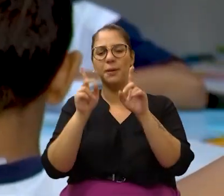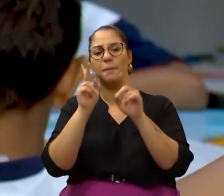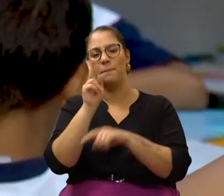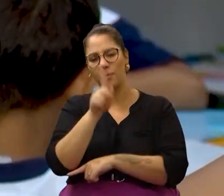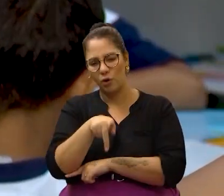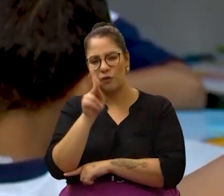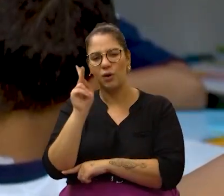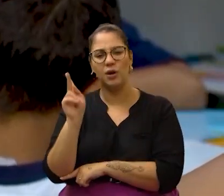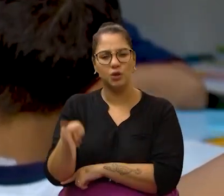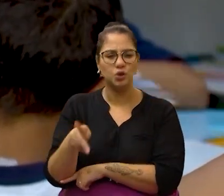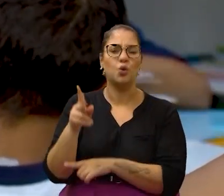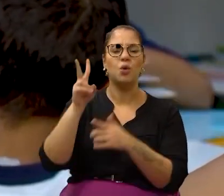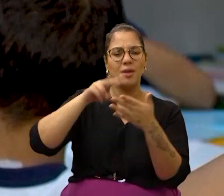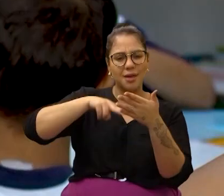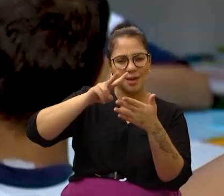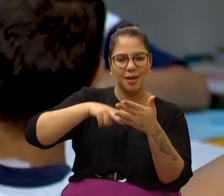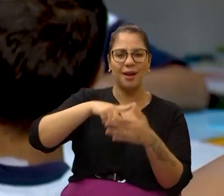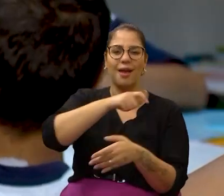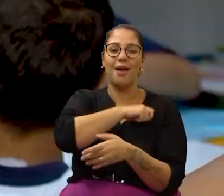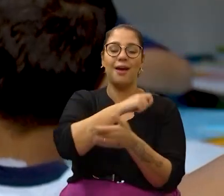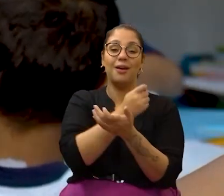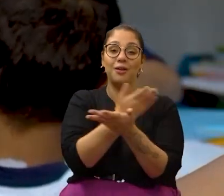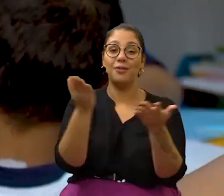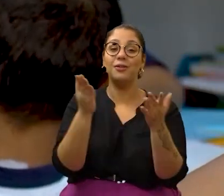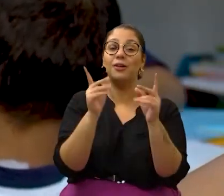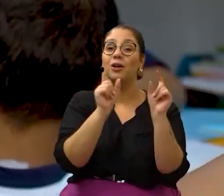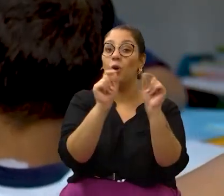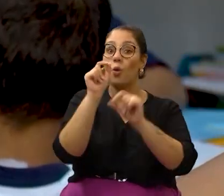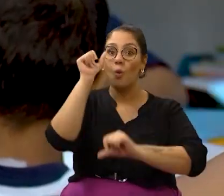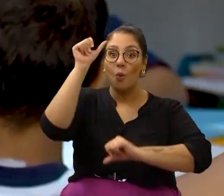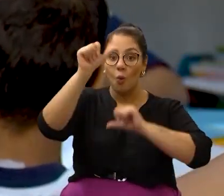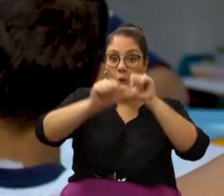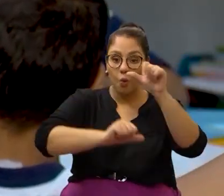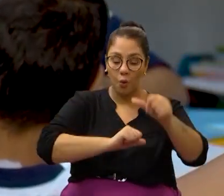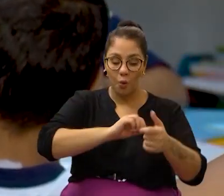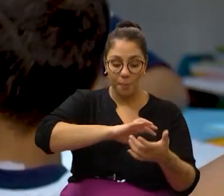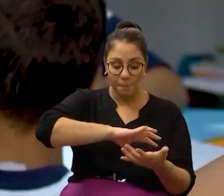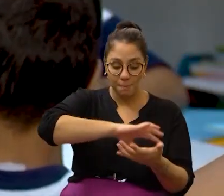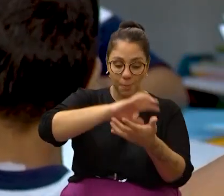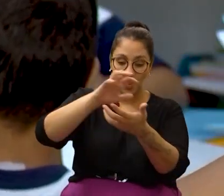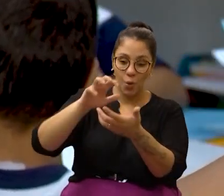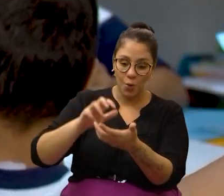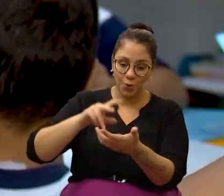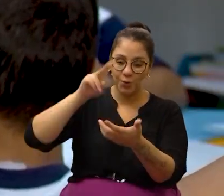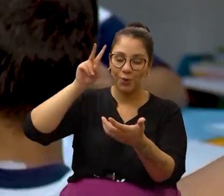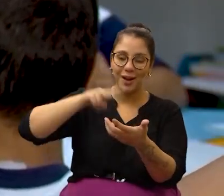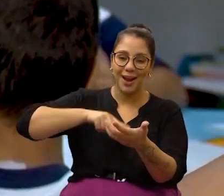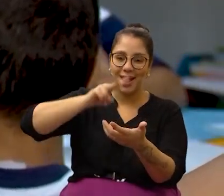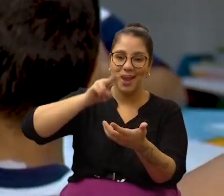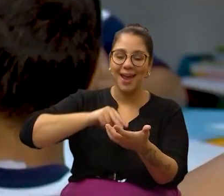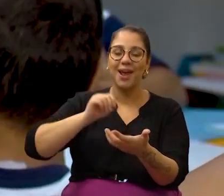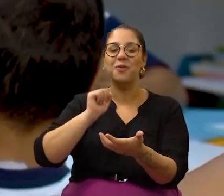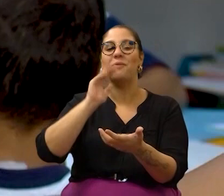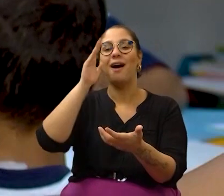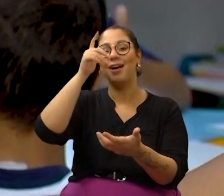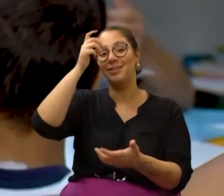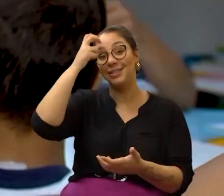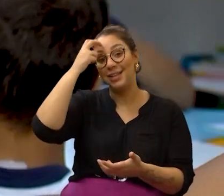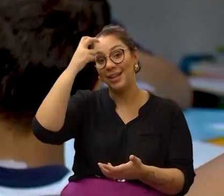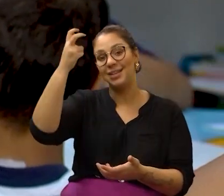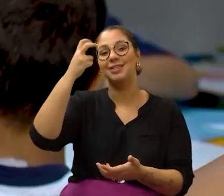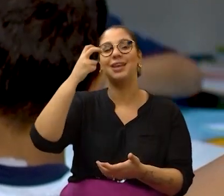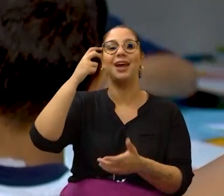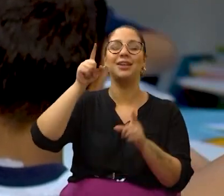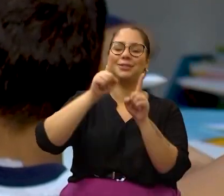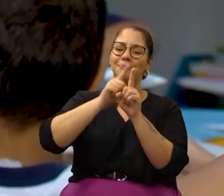leia muitas histórias para os seus alunos e transforme o nosso mundo em um mundo muito mais leitor, muito mais inteligente,